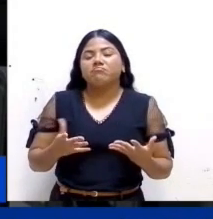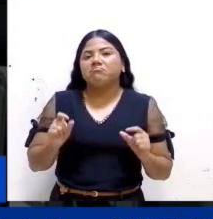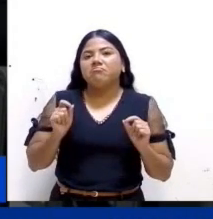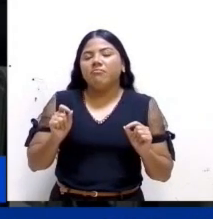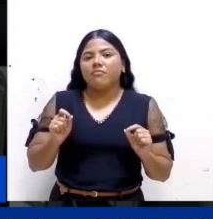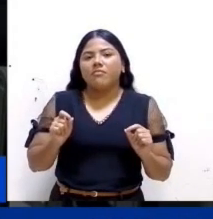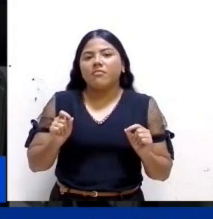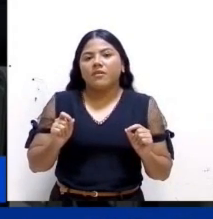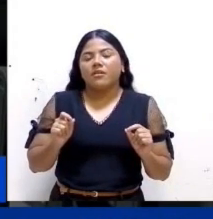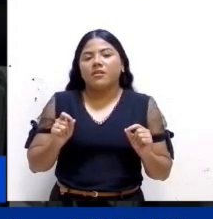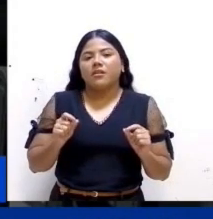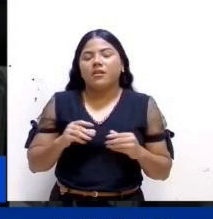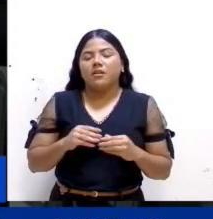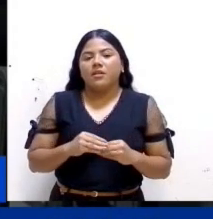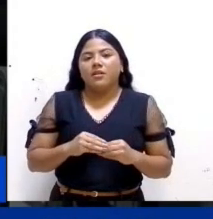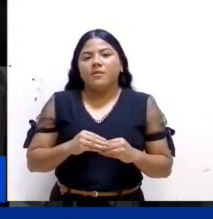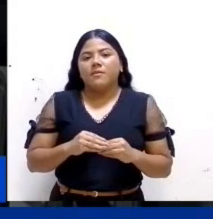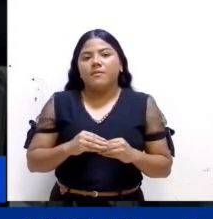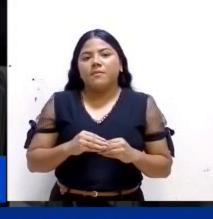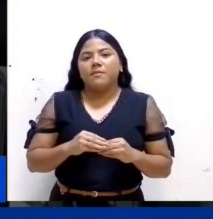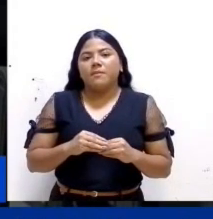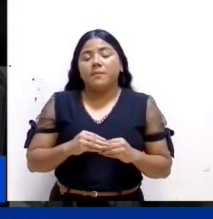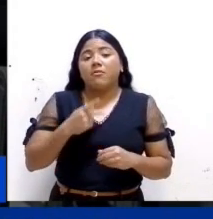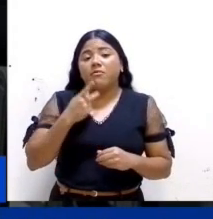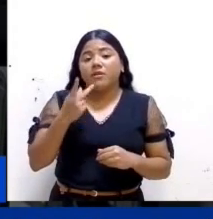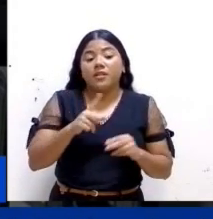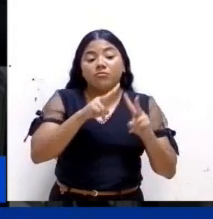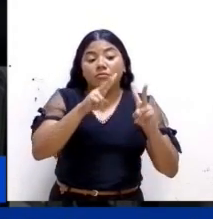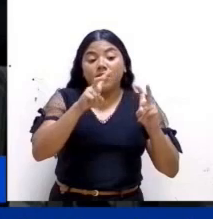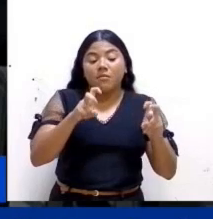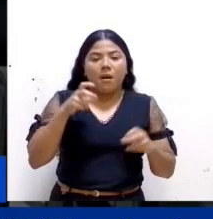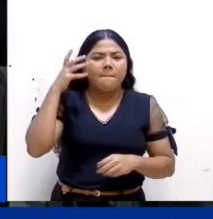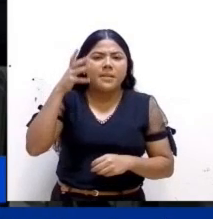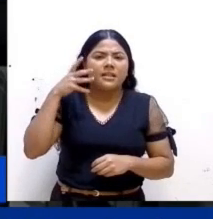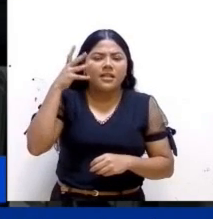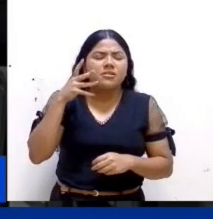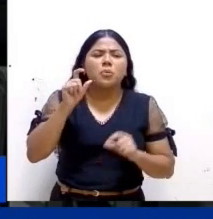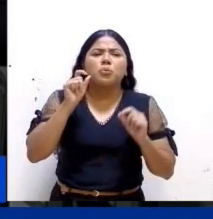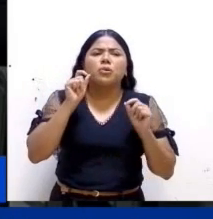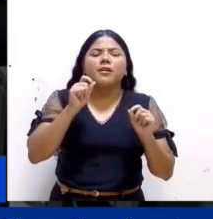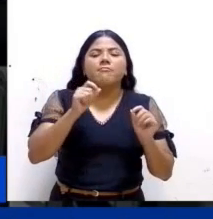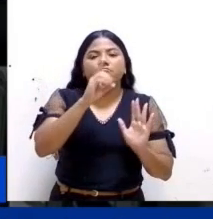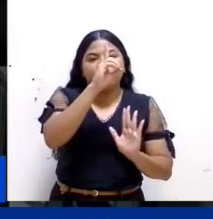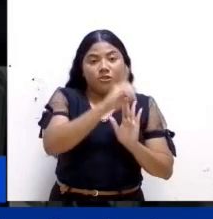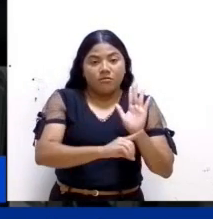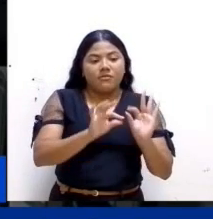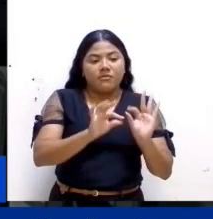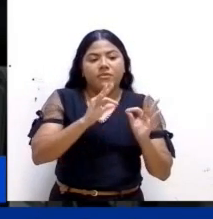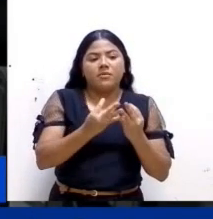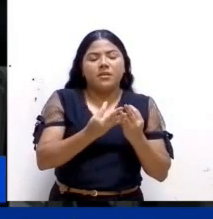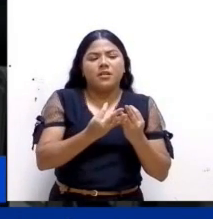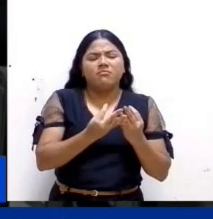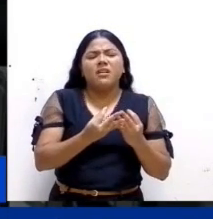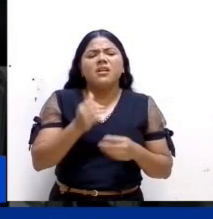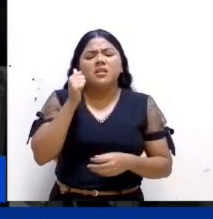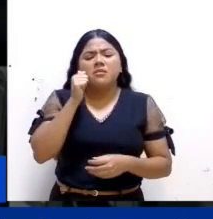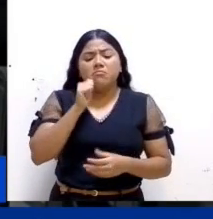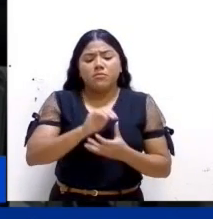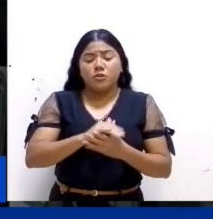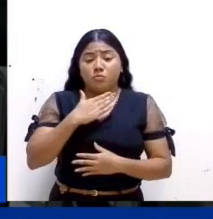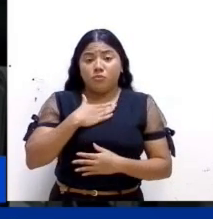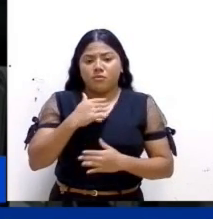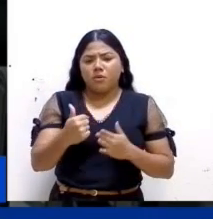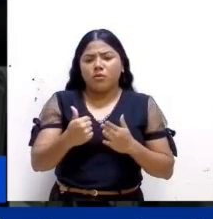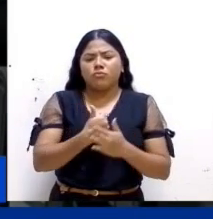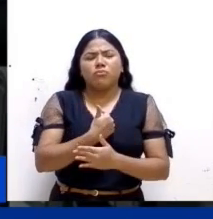Gabriela. E aí. Eu falei, é sobre direito de família. Ela, o que que tem a ver direito eleitoral com direito de família, gente?